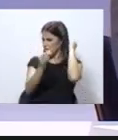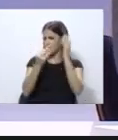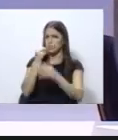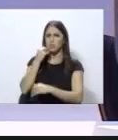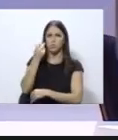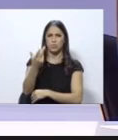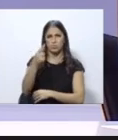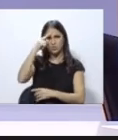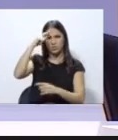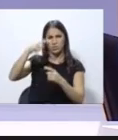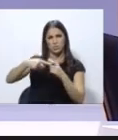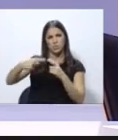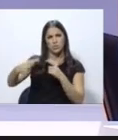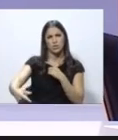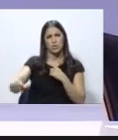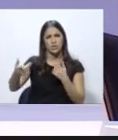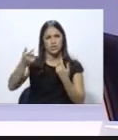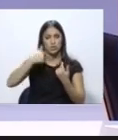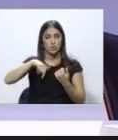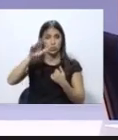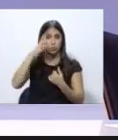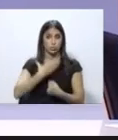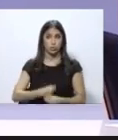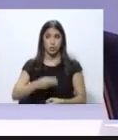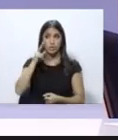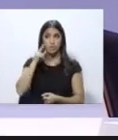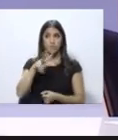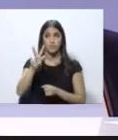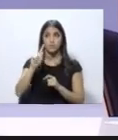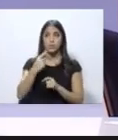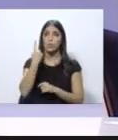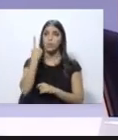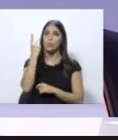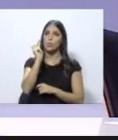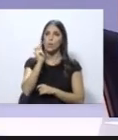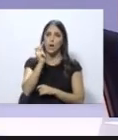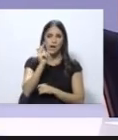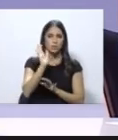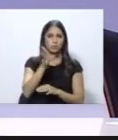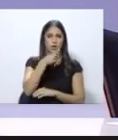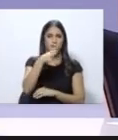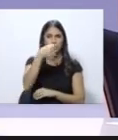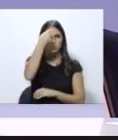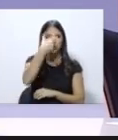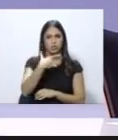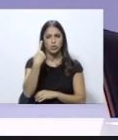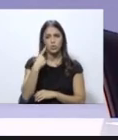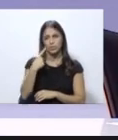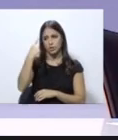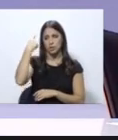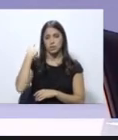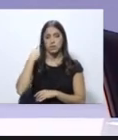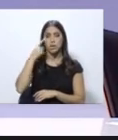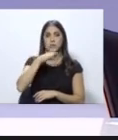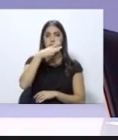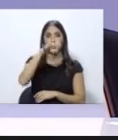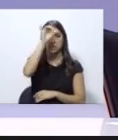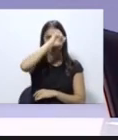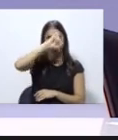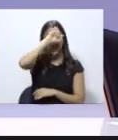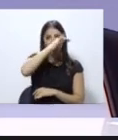que víssemos, é uma história que já tem mais de um ano, o que o Rui Pedro Brás disse quando, em janeiro,